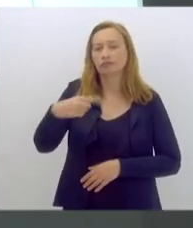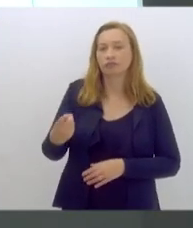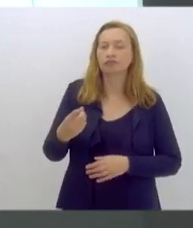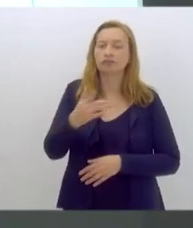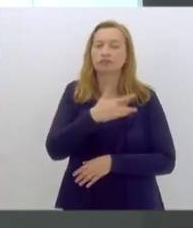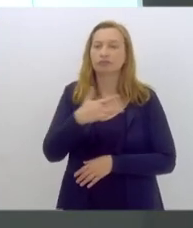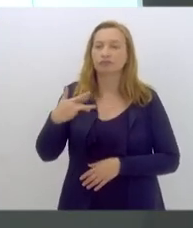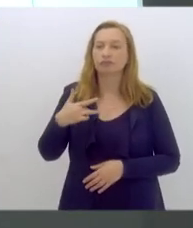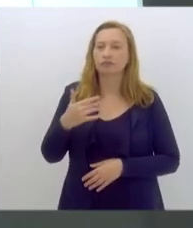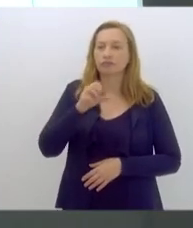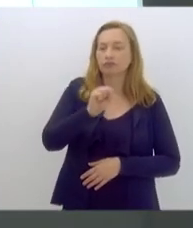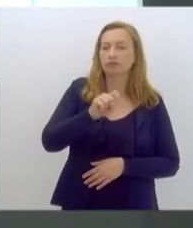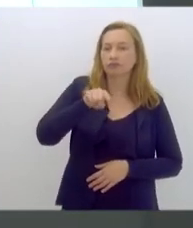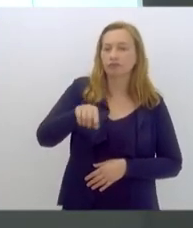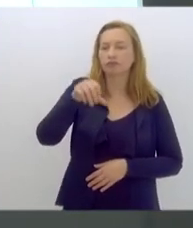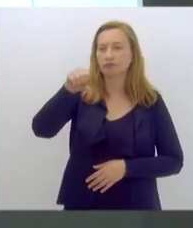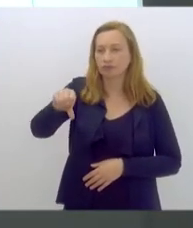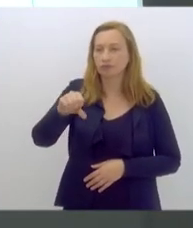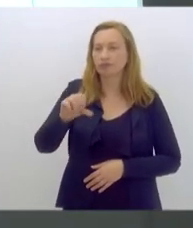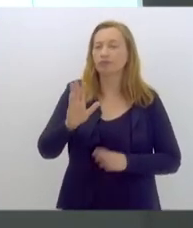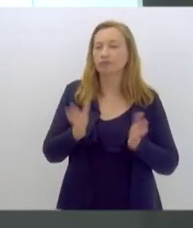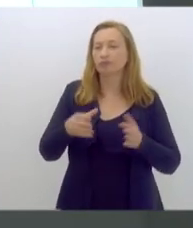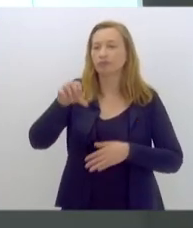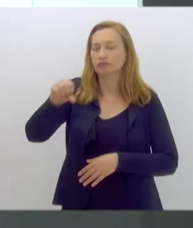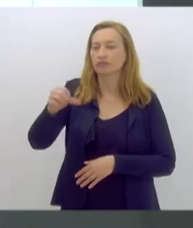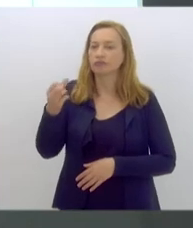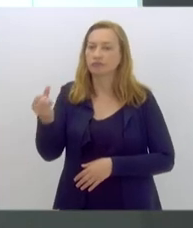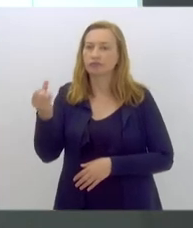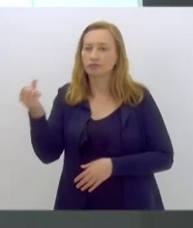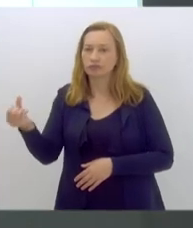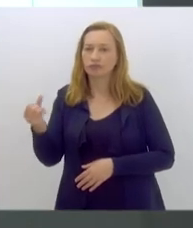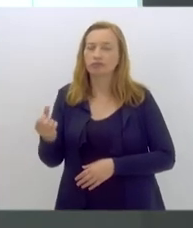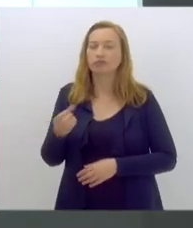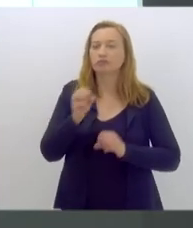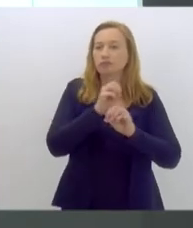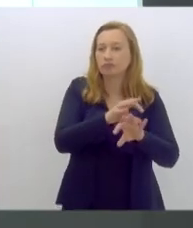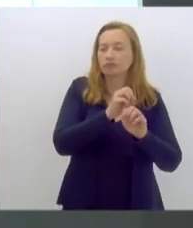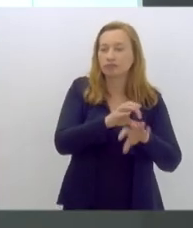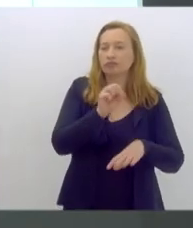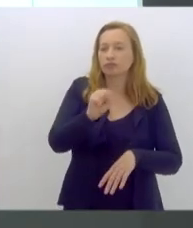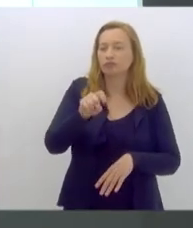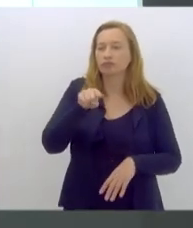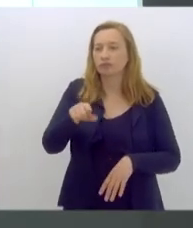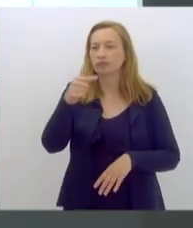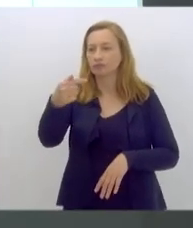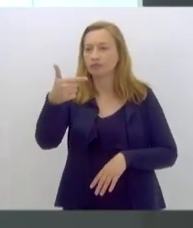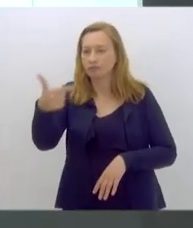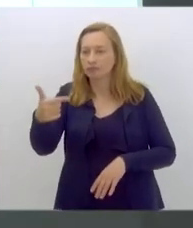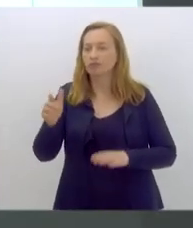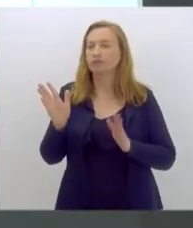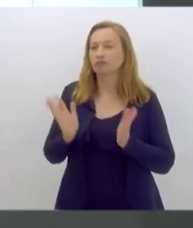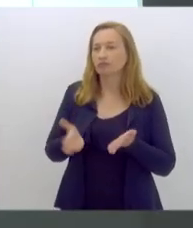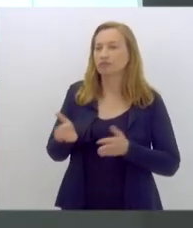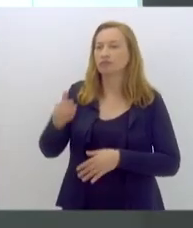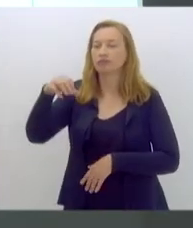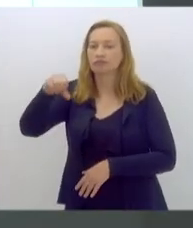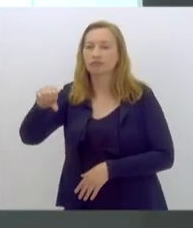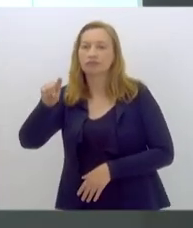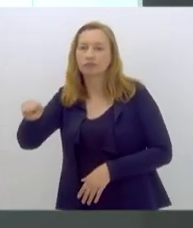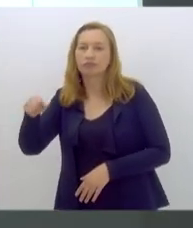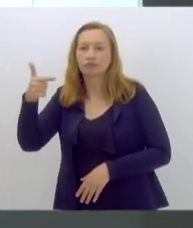8.9 passamos para 9.166 educação 8.72 para 9.2